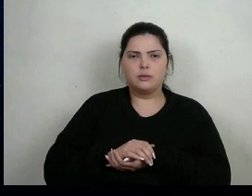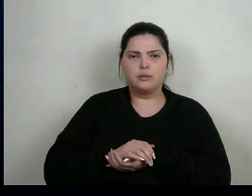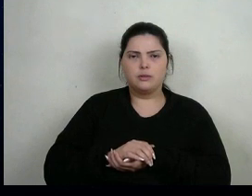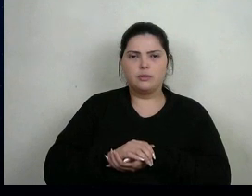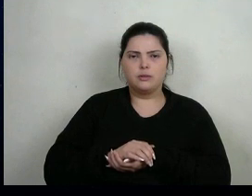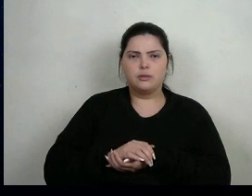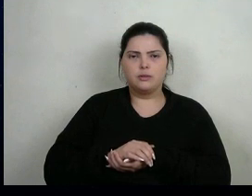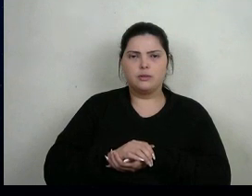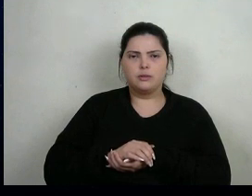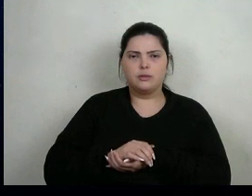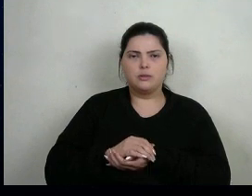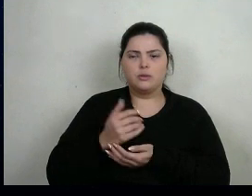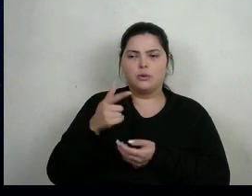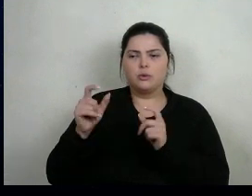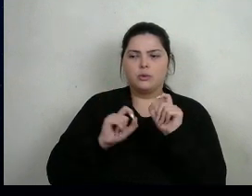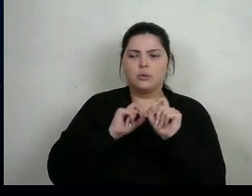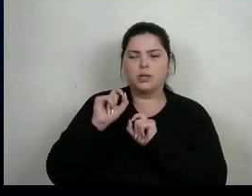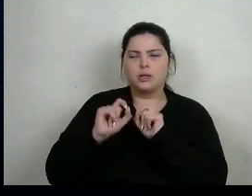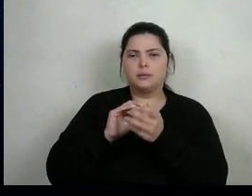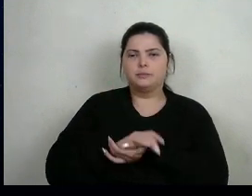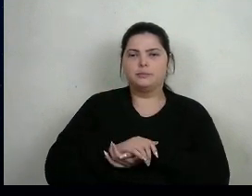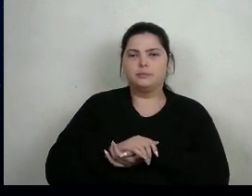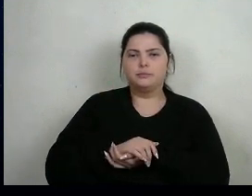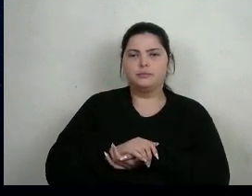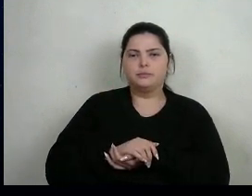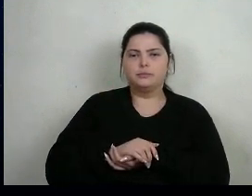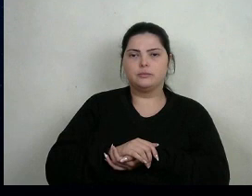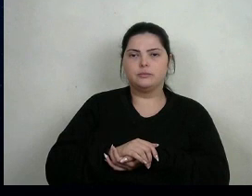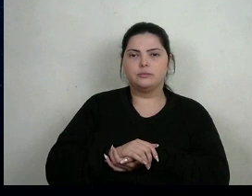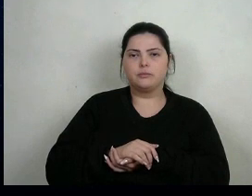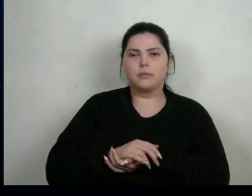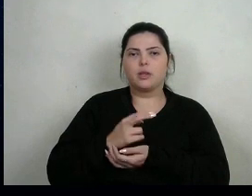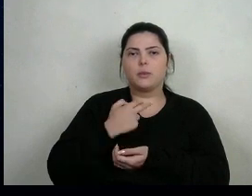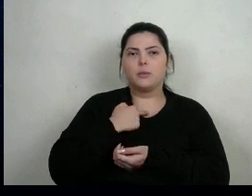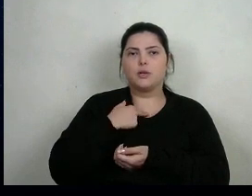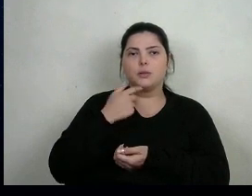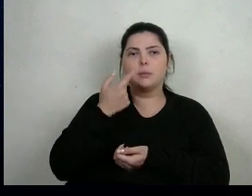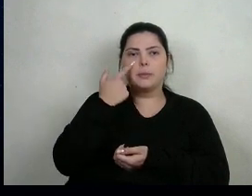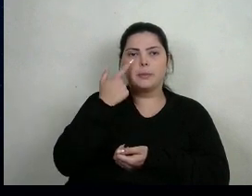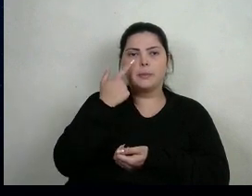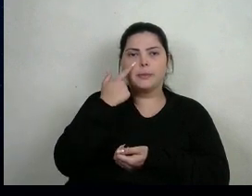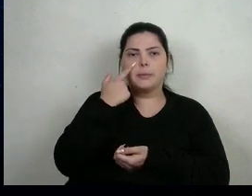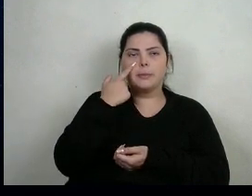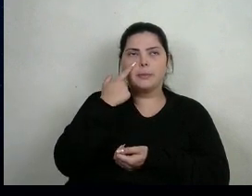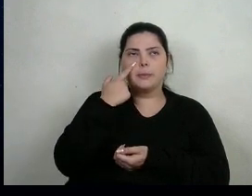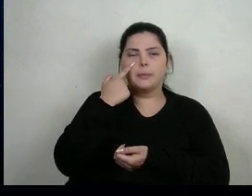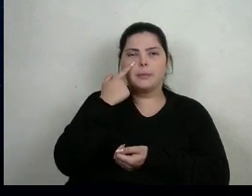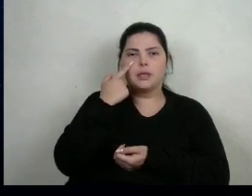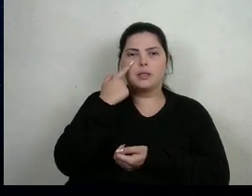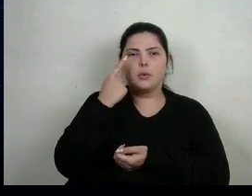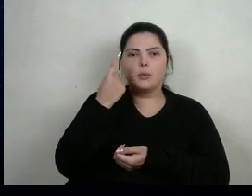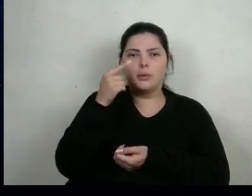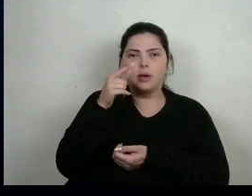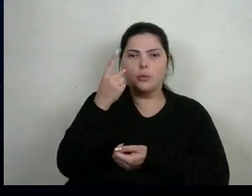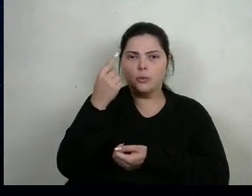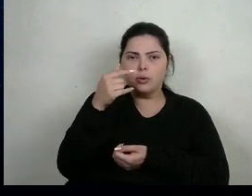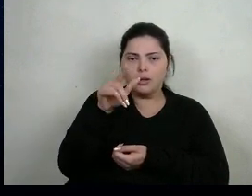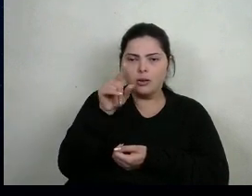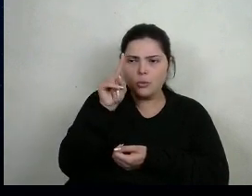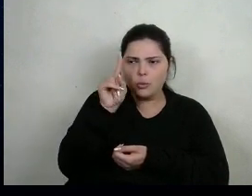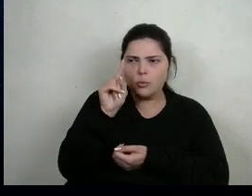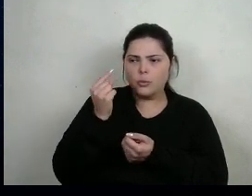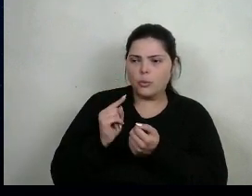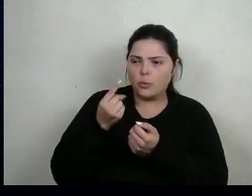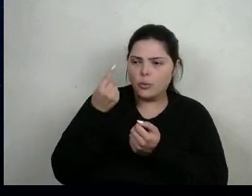outra coisa é a gente não pode achar que uma única dimensão vai dar todas as respostas que eu preciso que basta